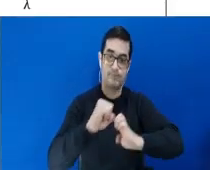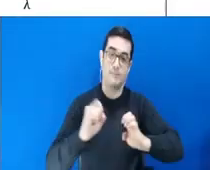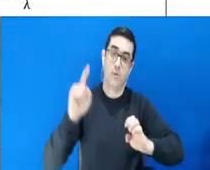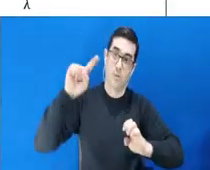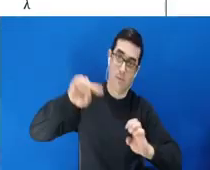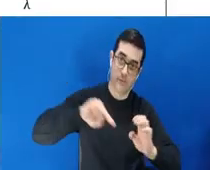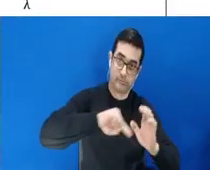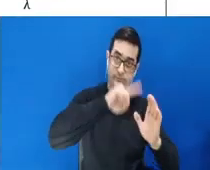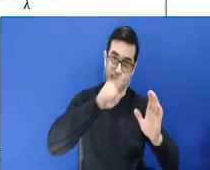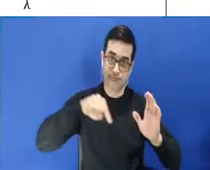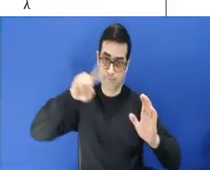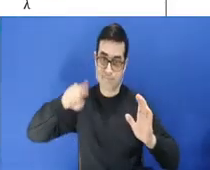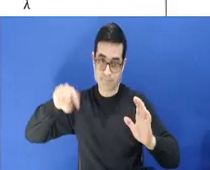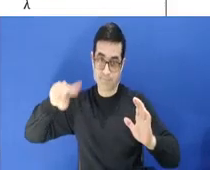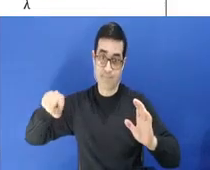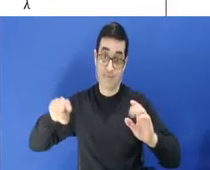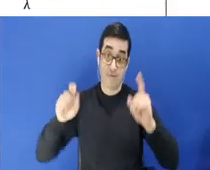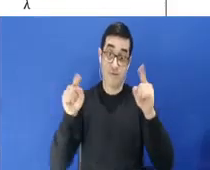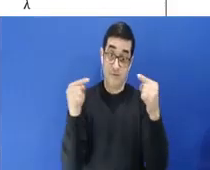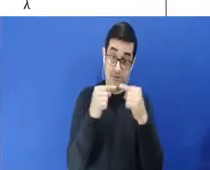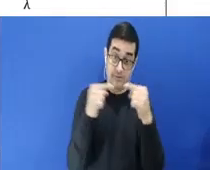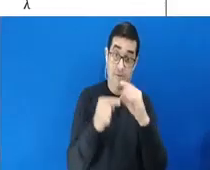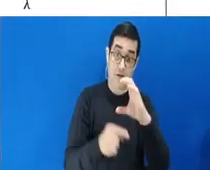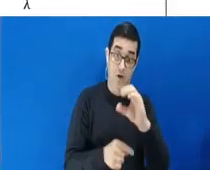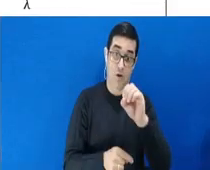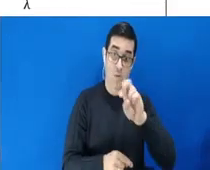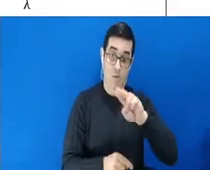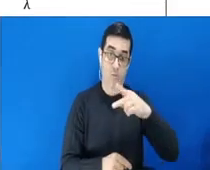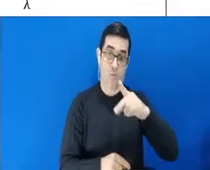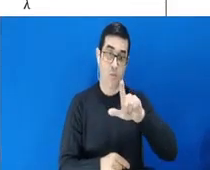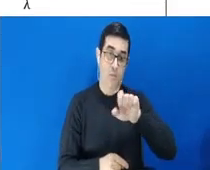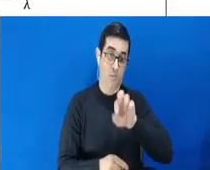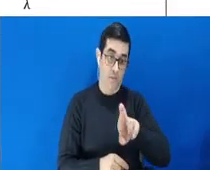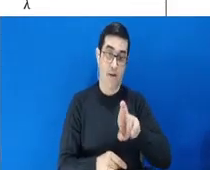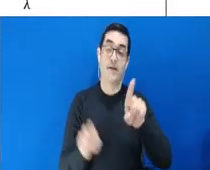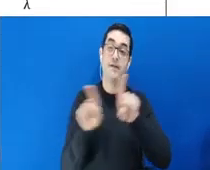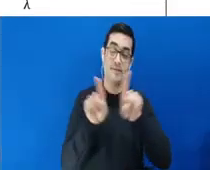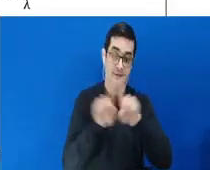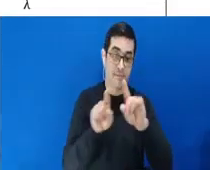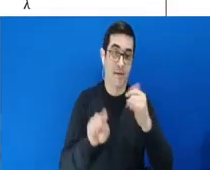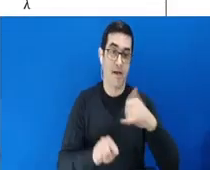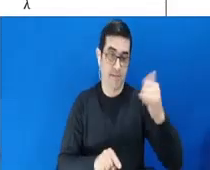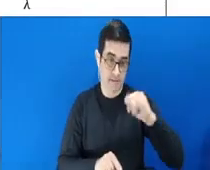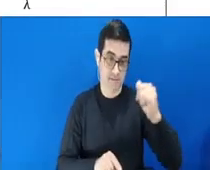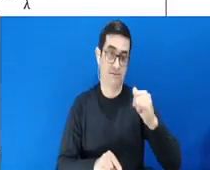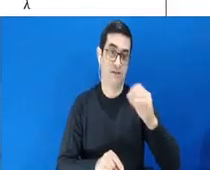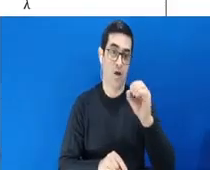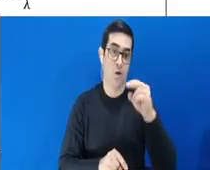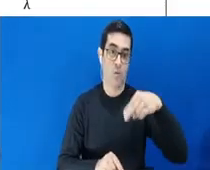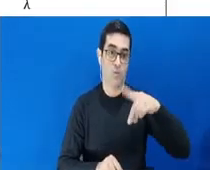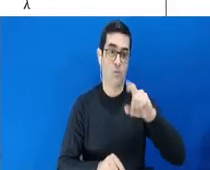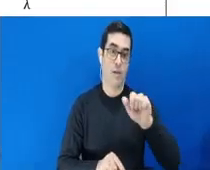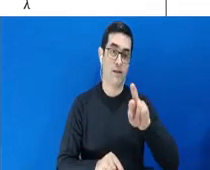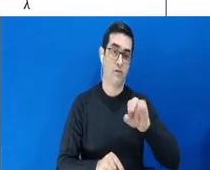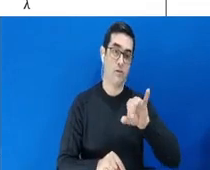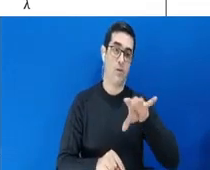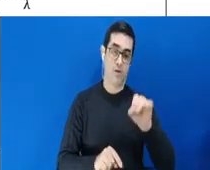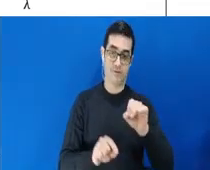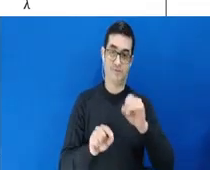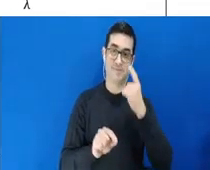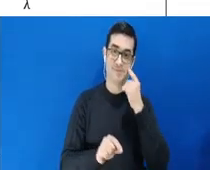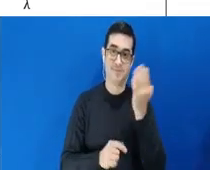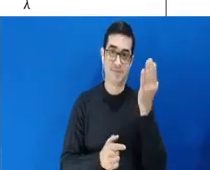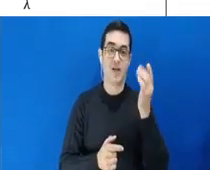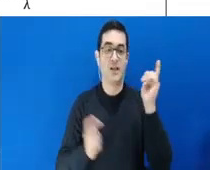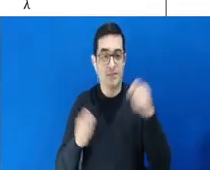corpuscular e a energia relacionada ao caráter ondulatório, né? e ele consegue relacionar por essas duas